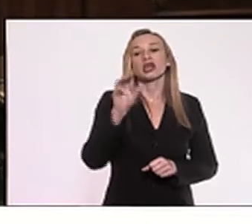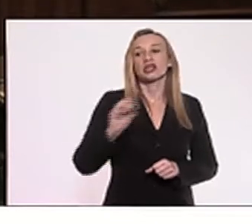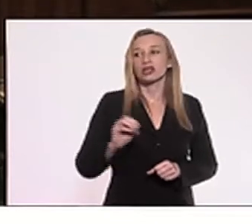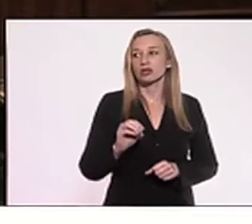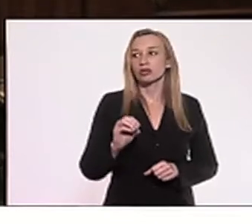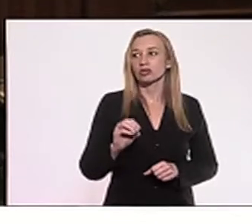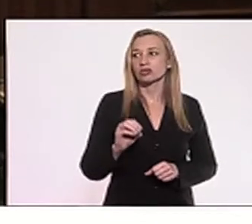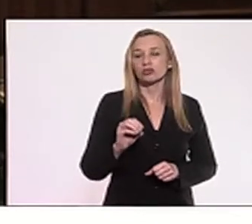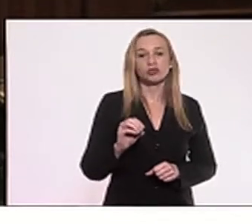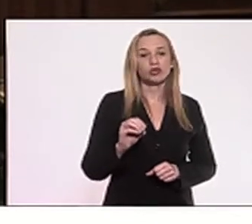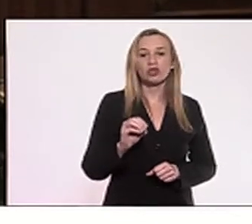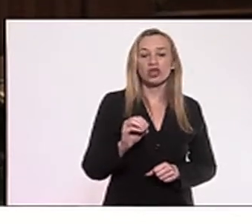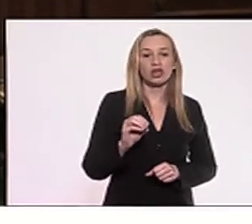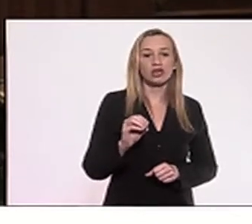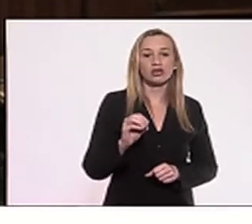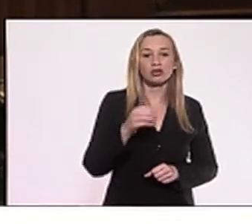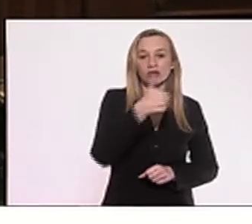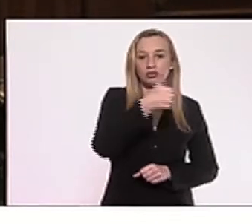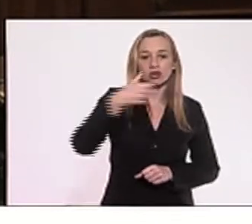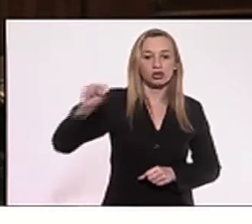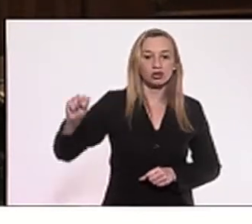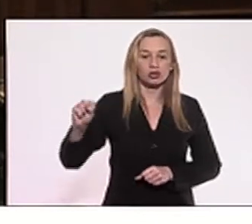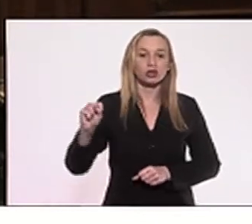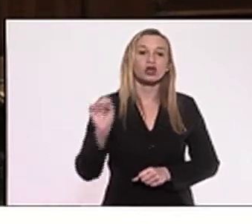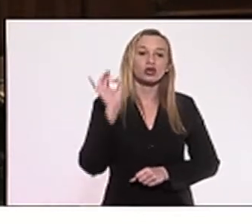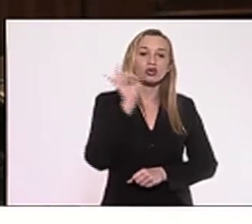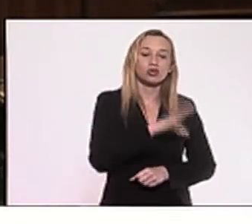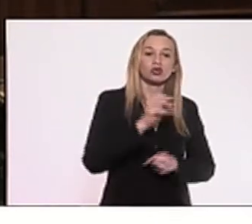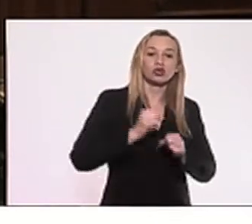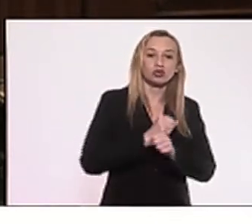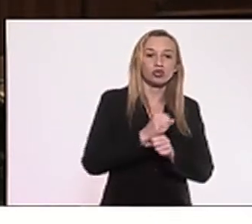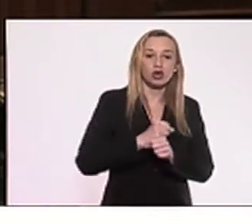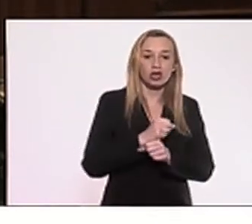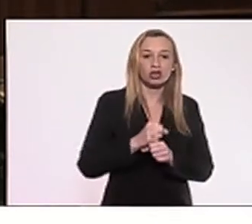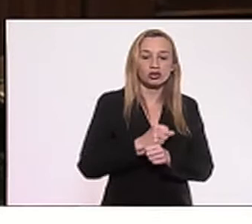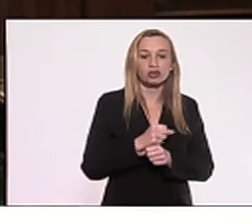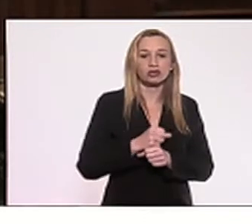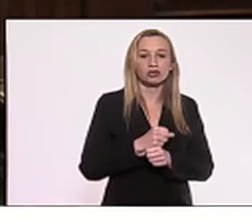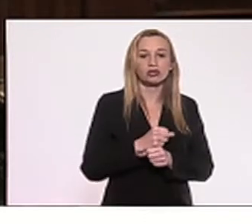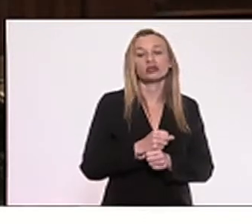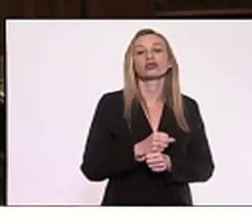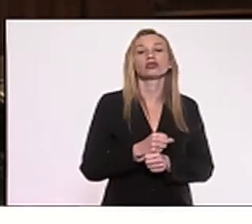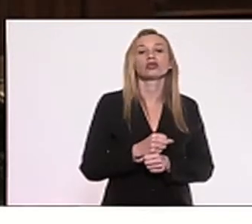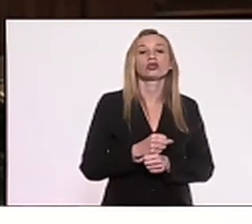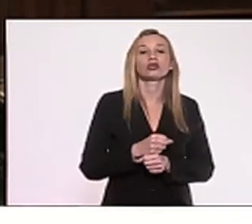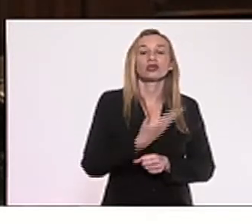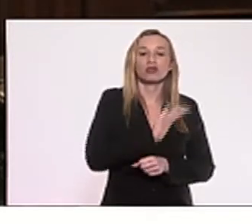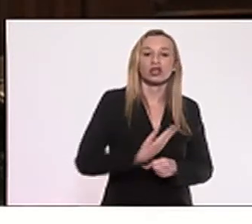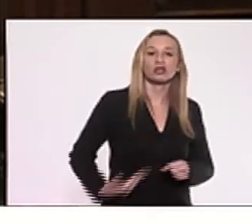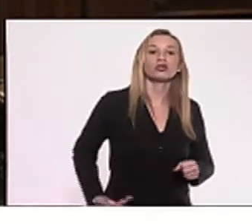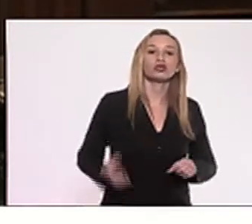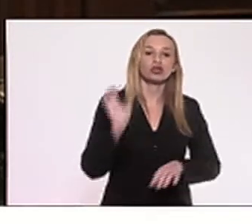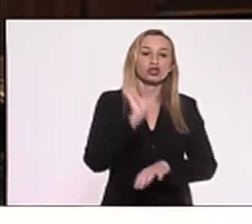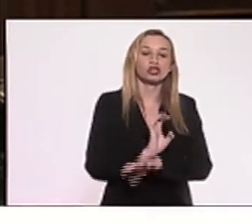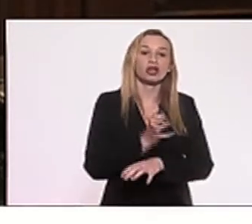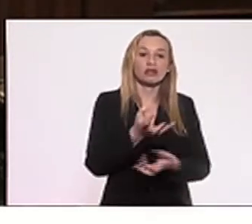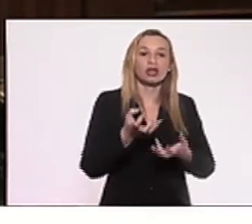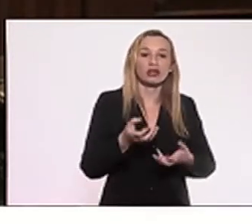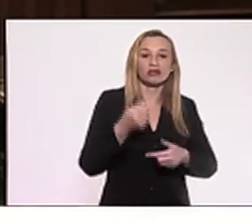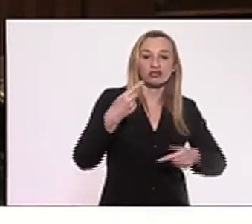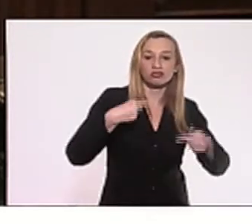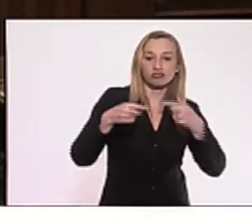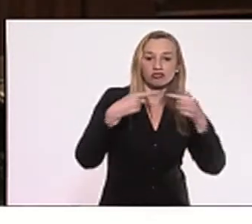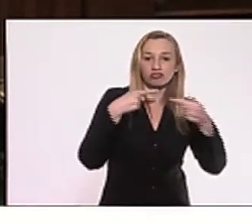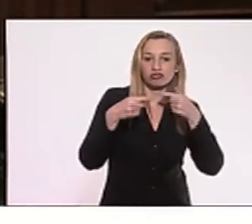2018, último ano de seu trágico quadriênio como governador do estado. Quero fazer esse debate